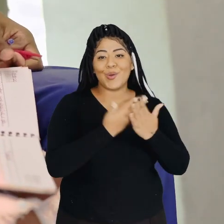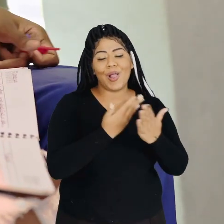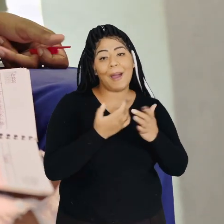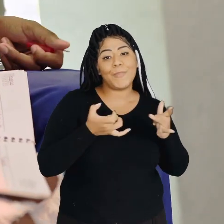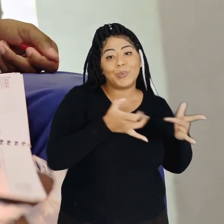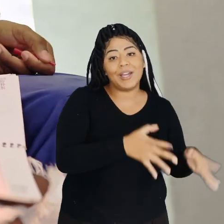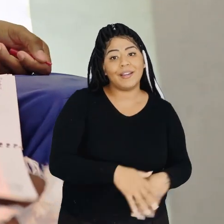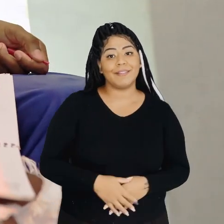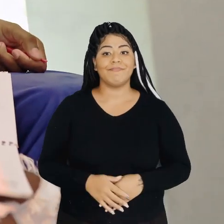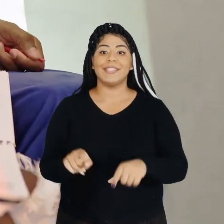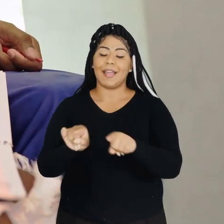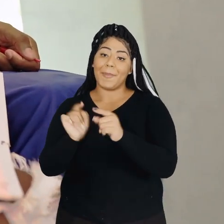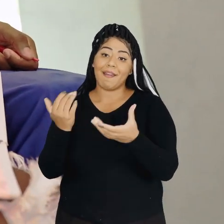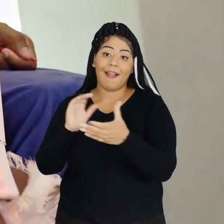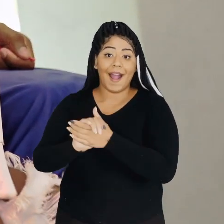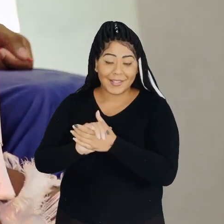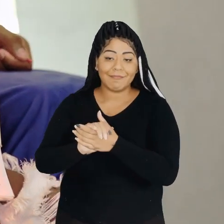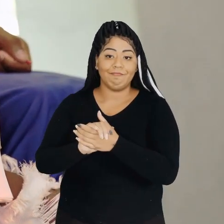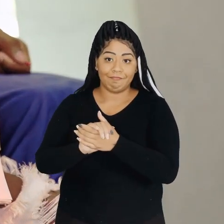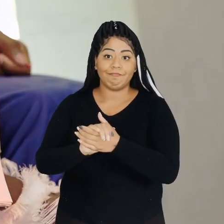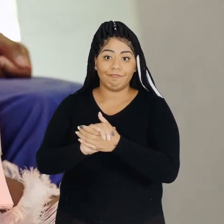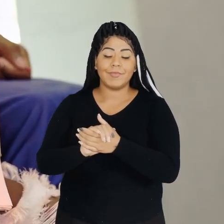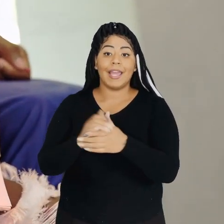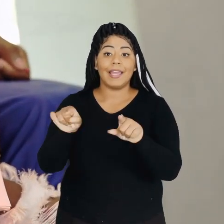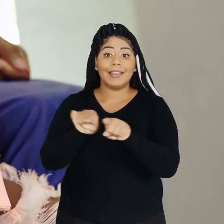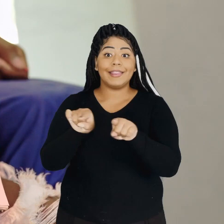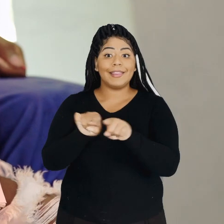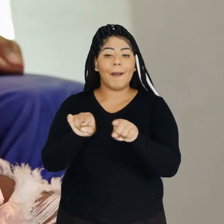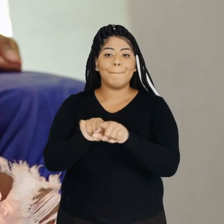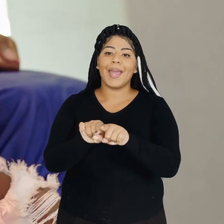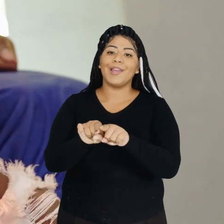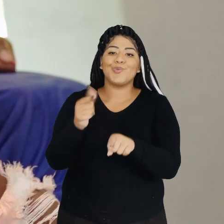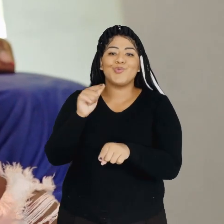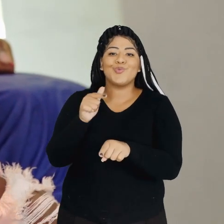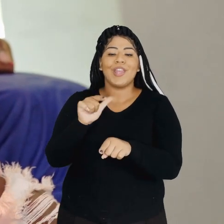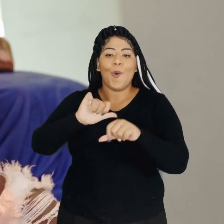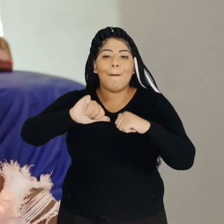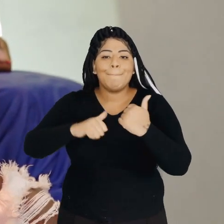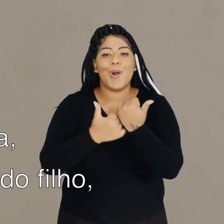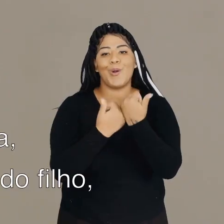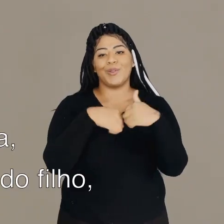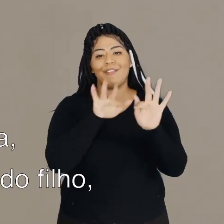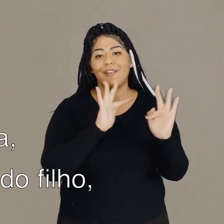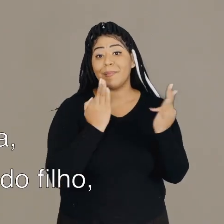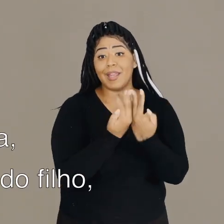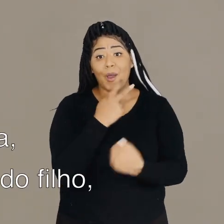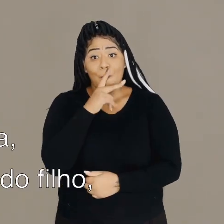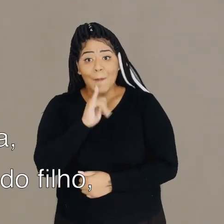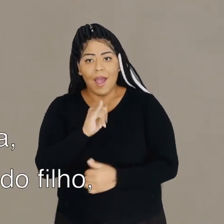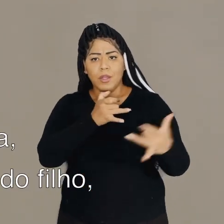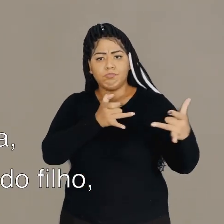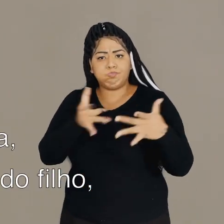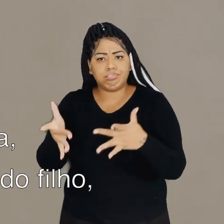vão casar consequentemente, né? Pode acontecer também de não ter o apoio da família, o pai colocar para fora